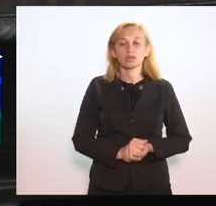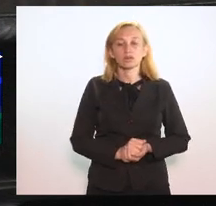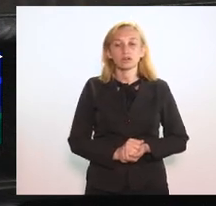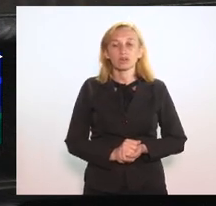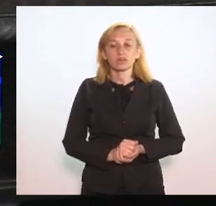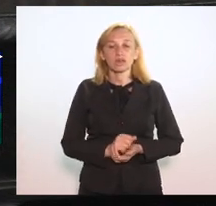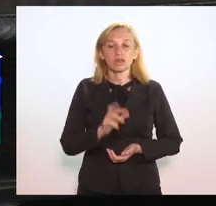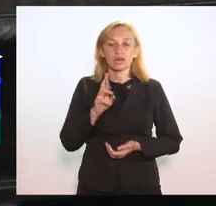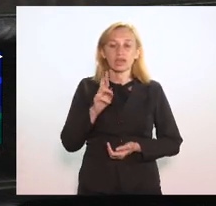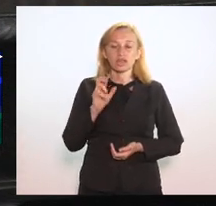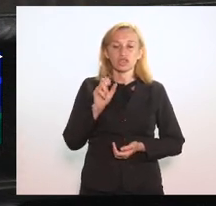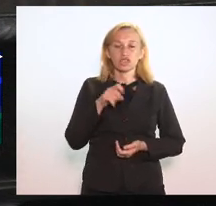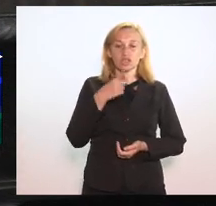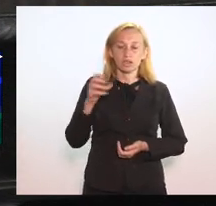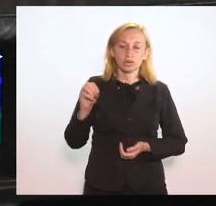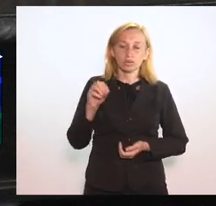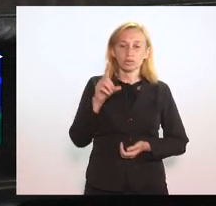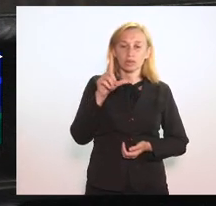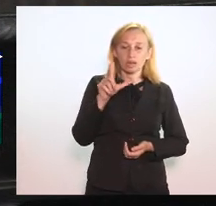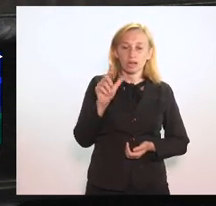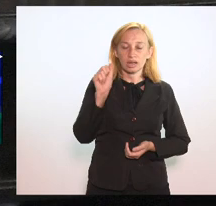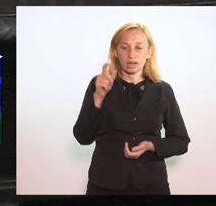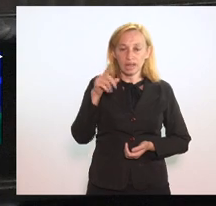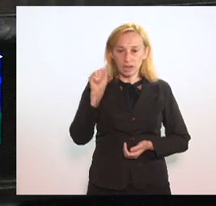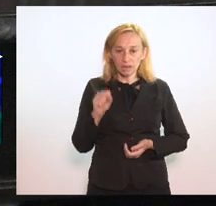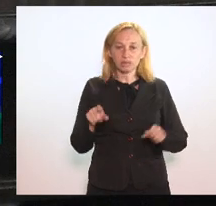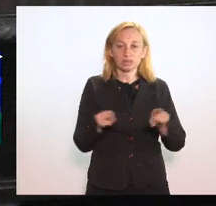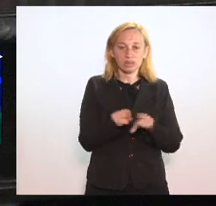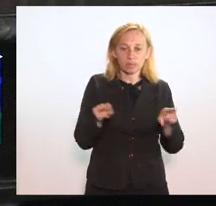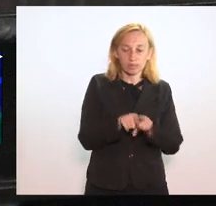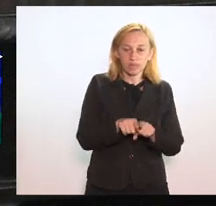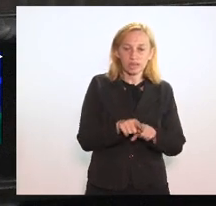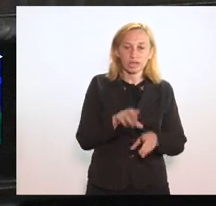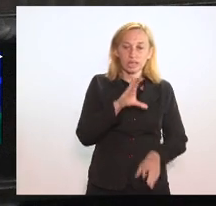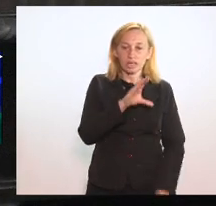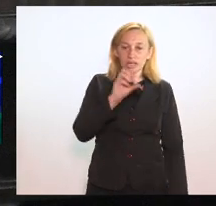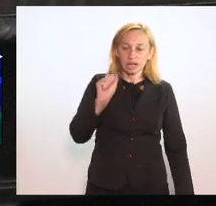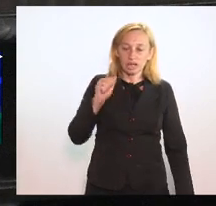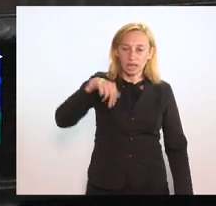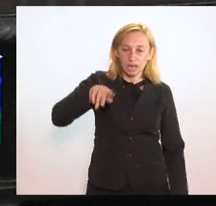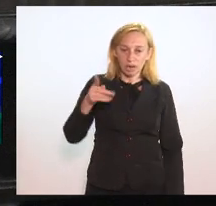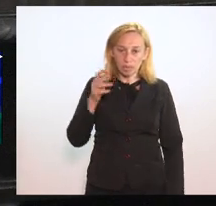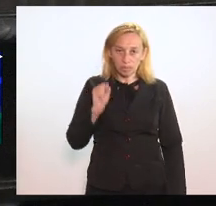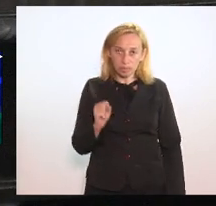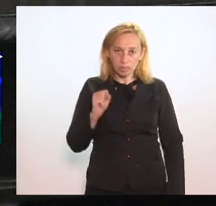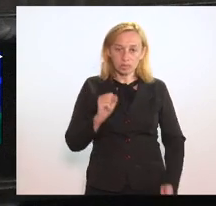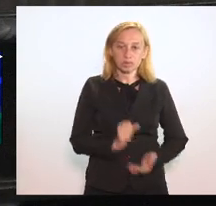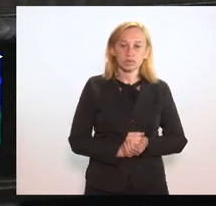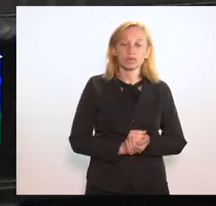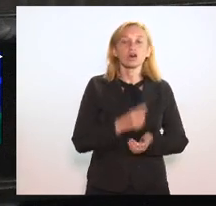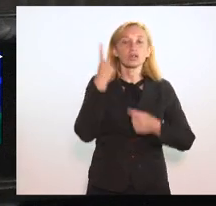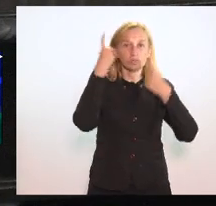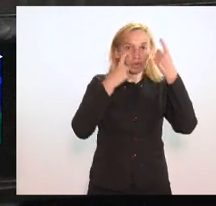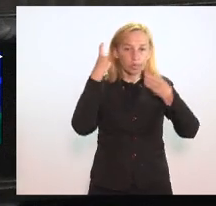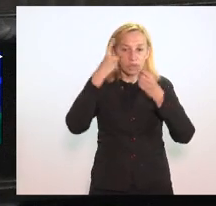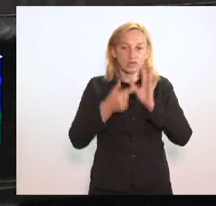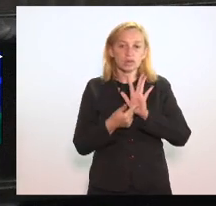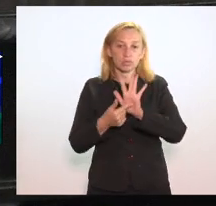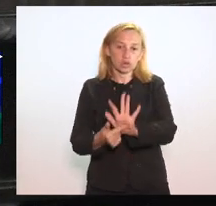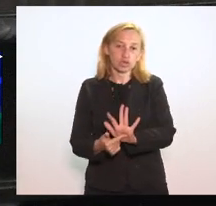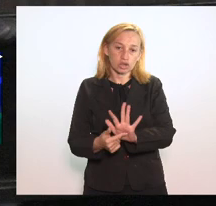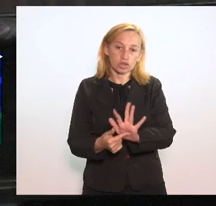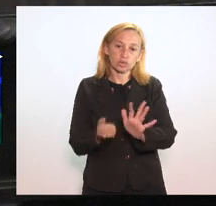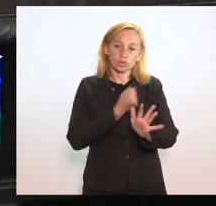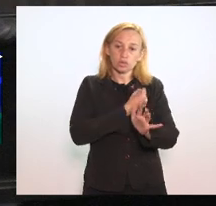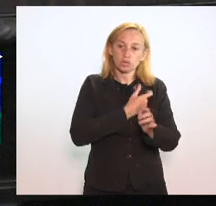prefeitos da região norte né na figura do prefeito de Campos que determinou sua grande preocupação com